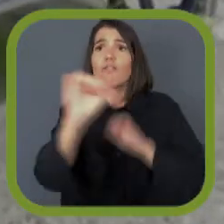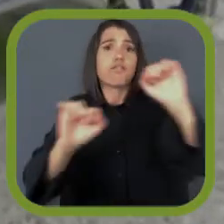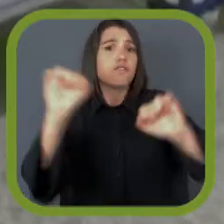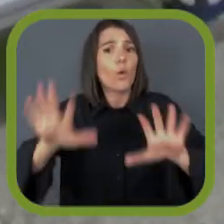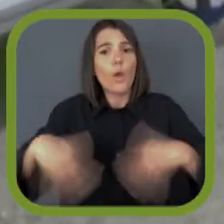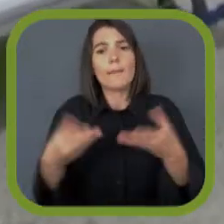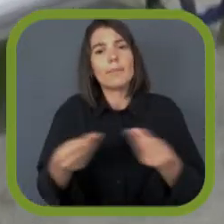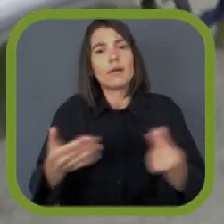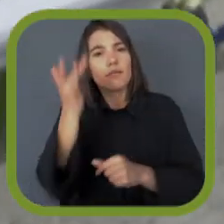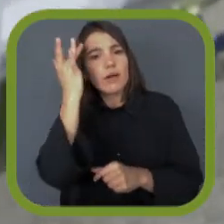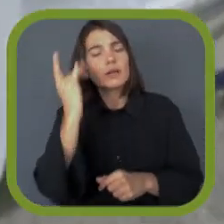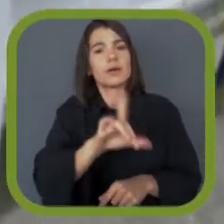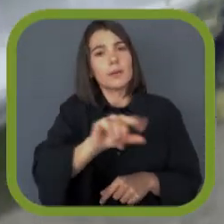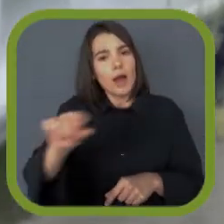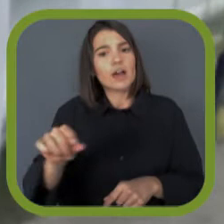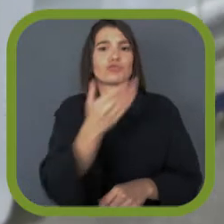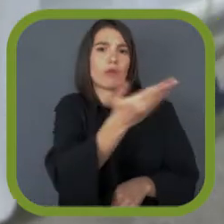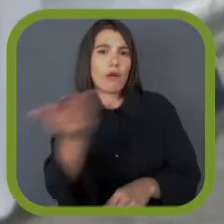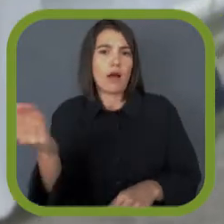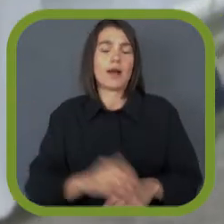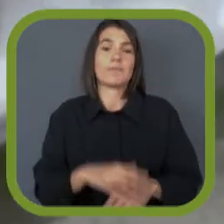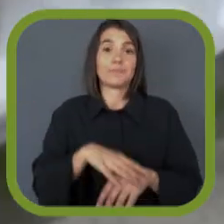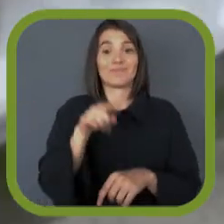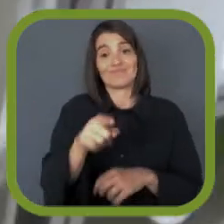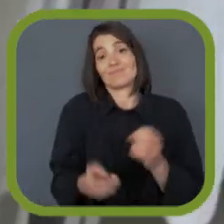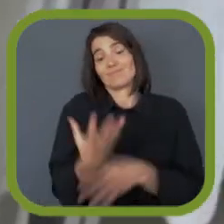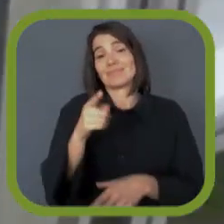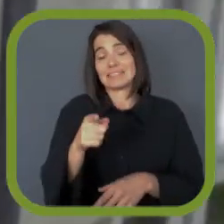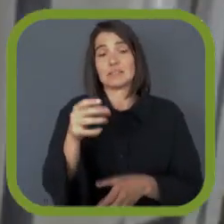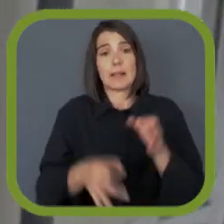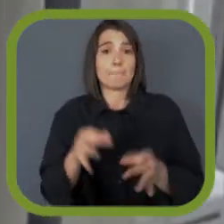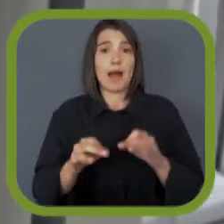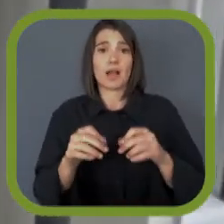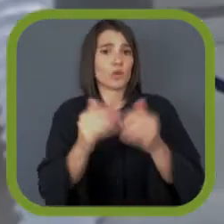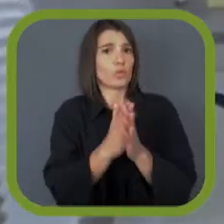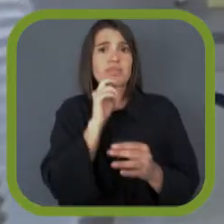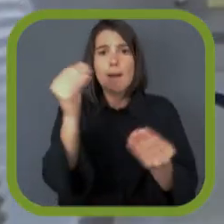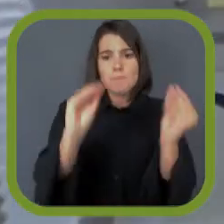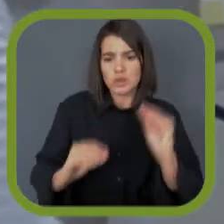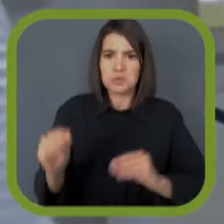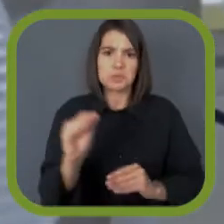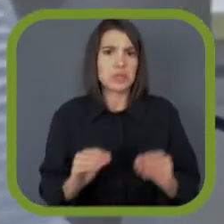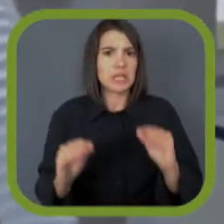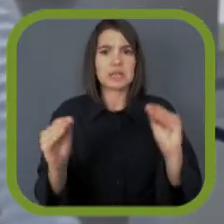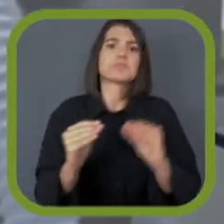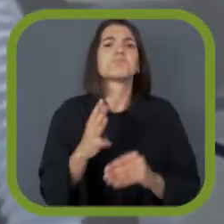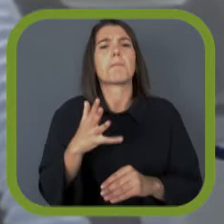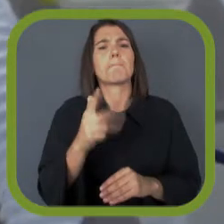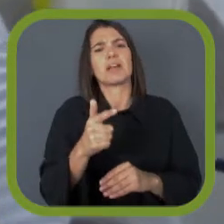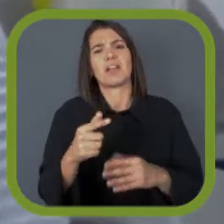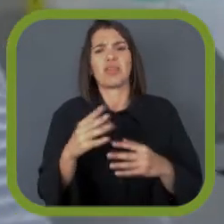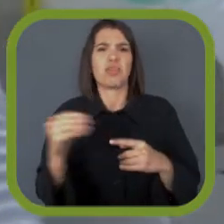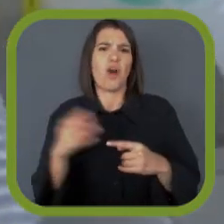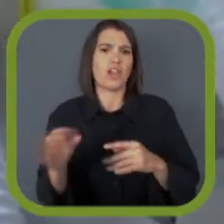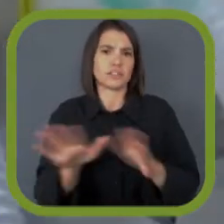localmente com materiais que fossem fáceis e que fossem baratos de encontrar. E foi isso que foi feito. A máquina toda consegue-se montar com cerca de $1000,